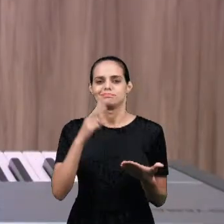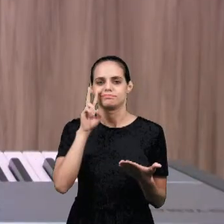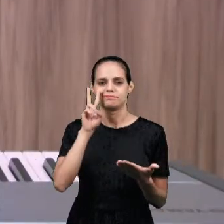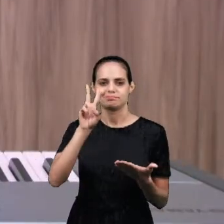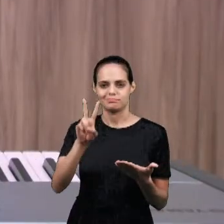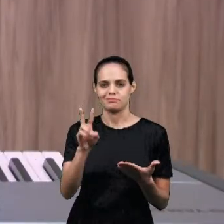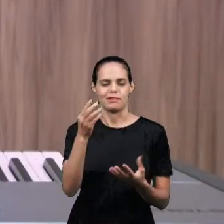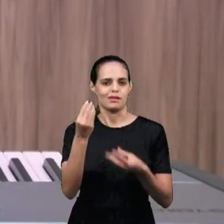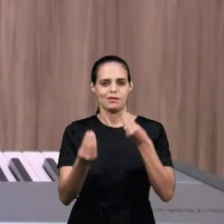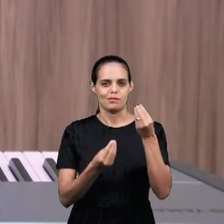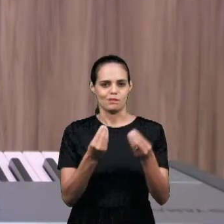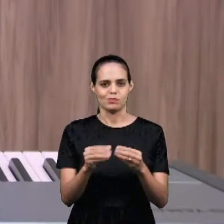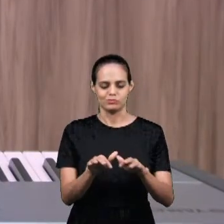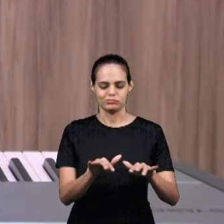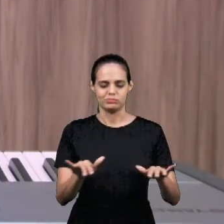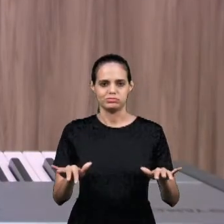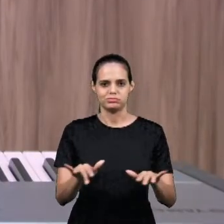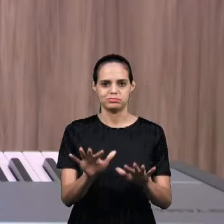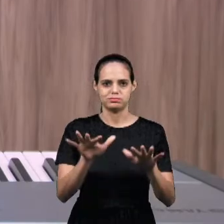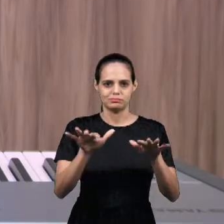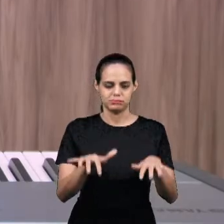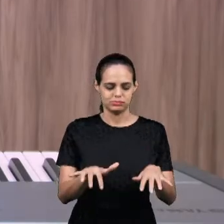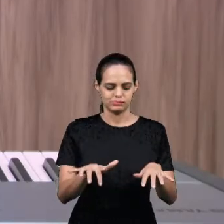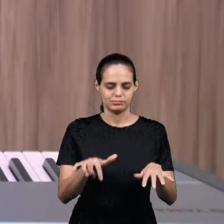posição no teclado.